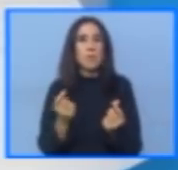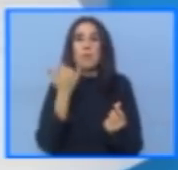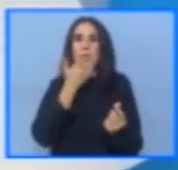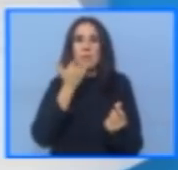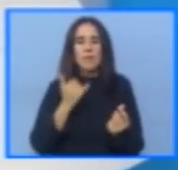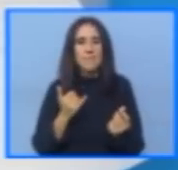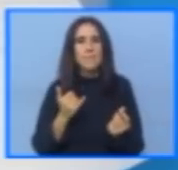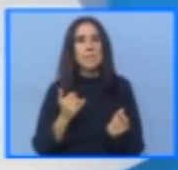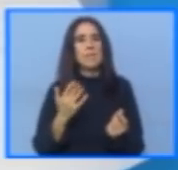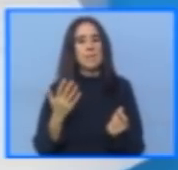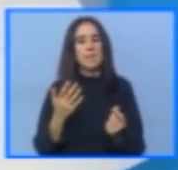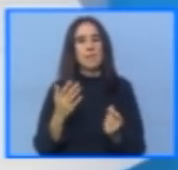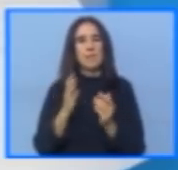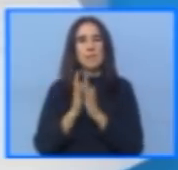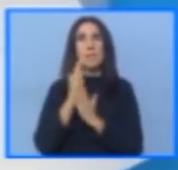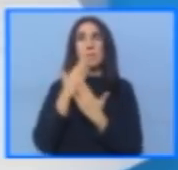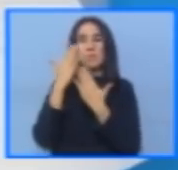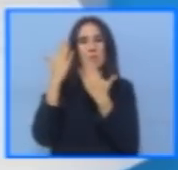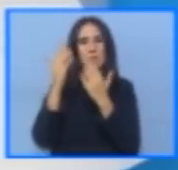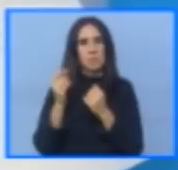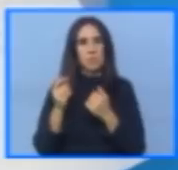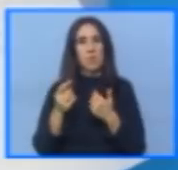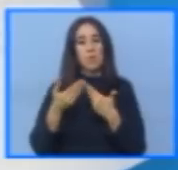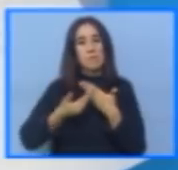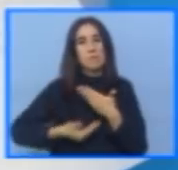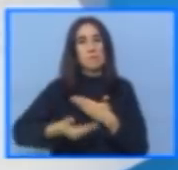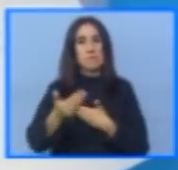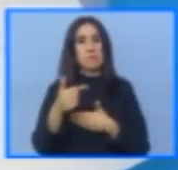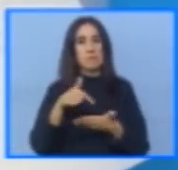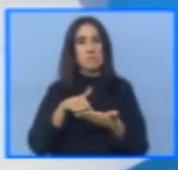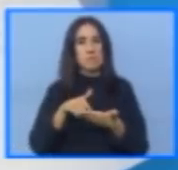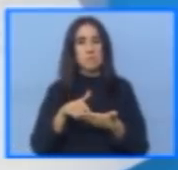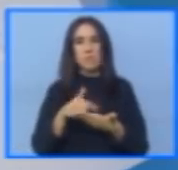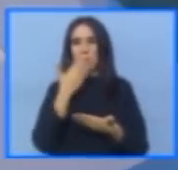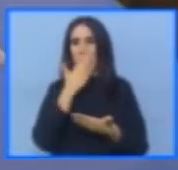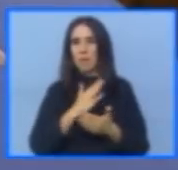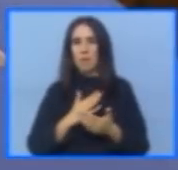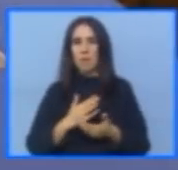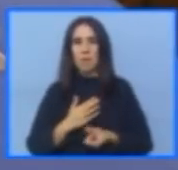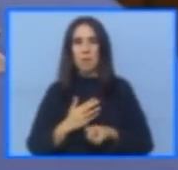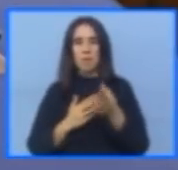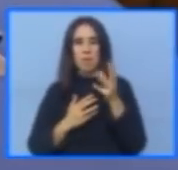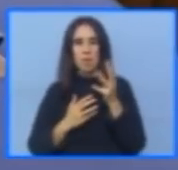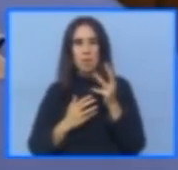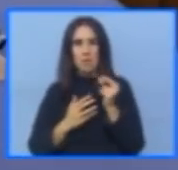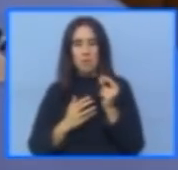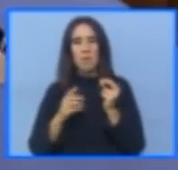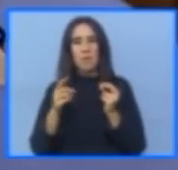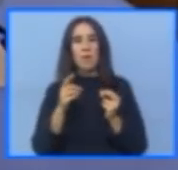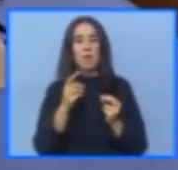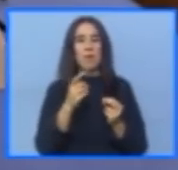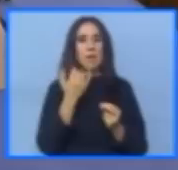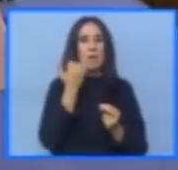alegria e da ação de graças. A partir destas três atitudes, oração, alegria, ação de